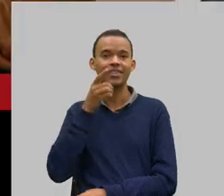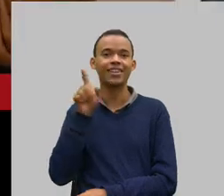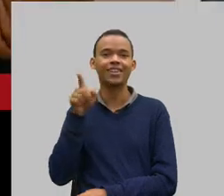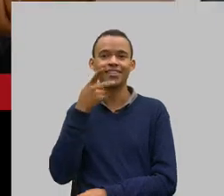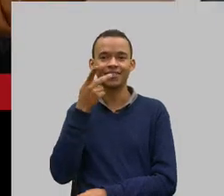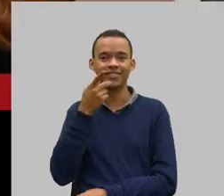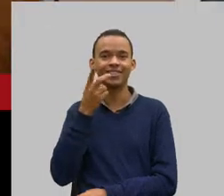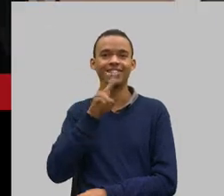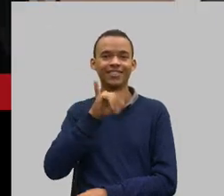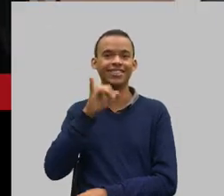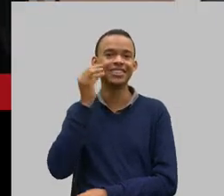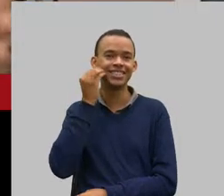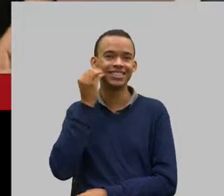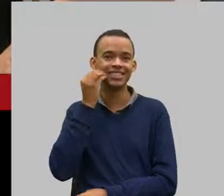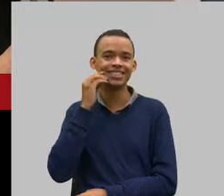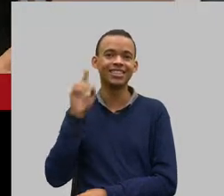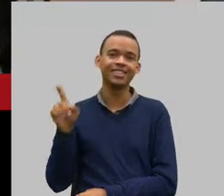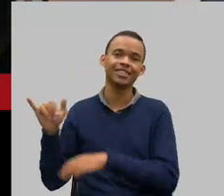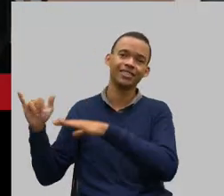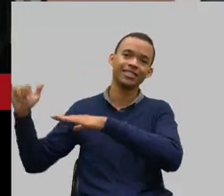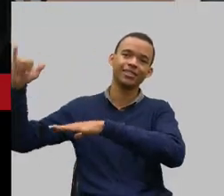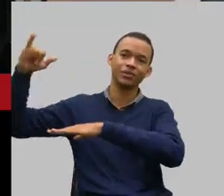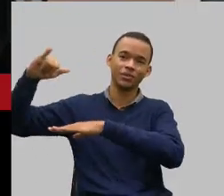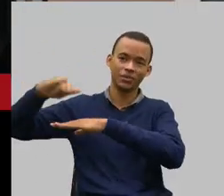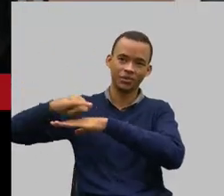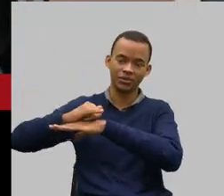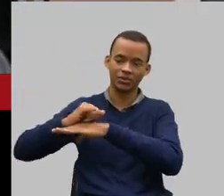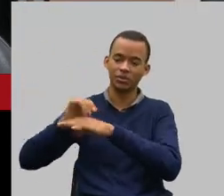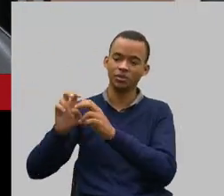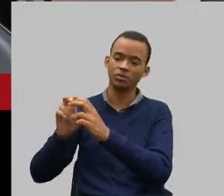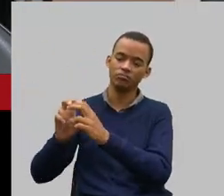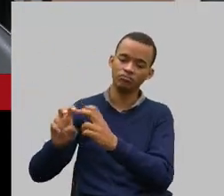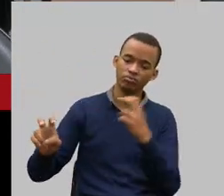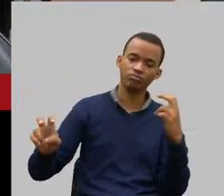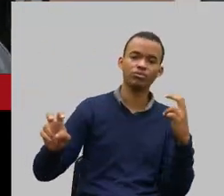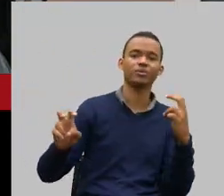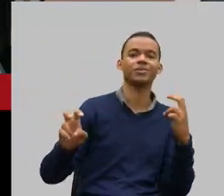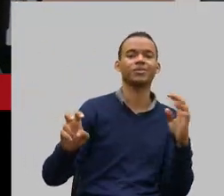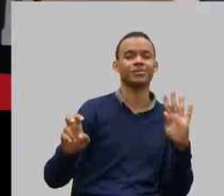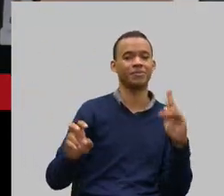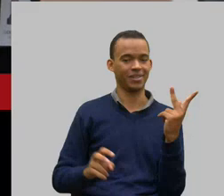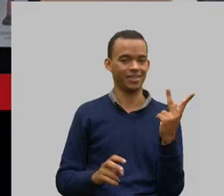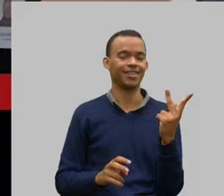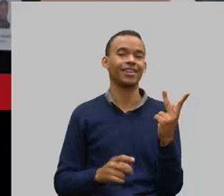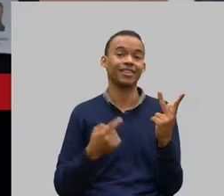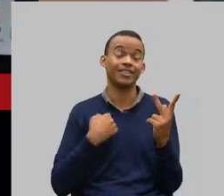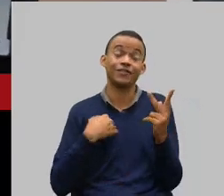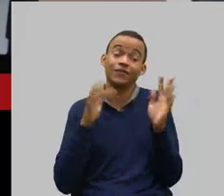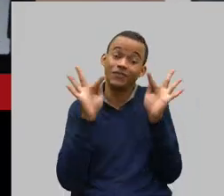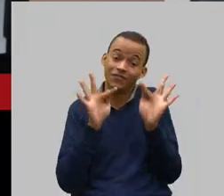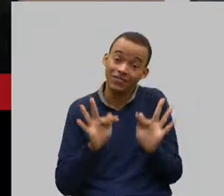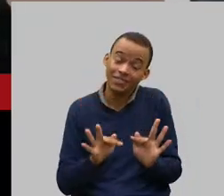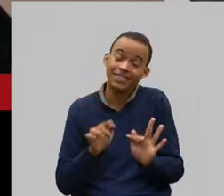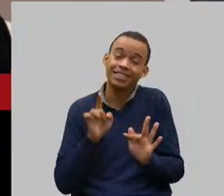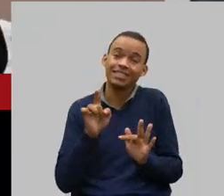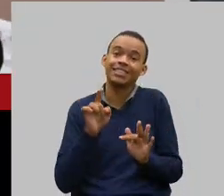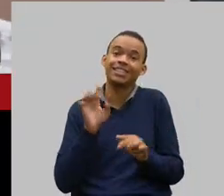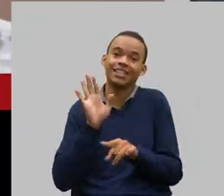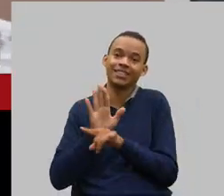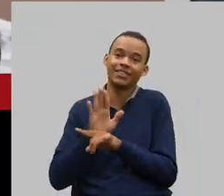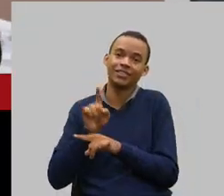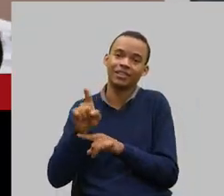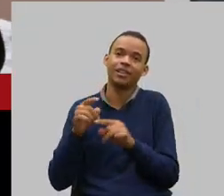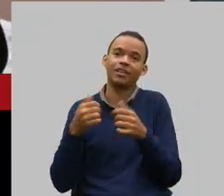metrô de Confins até a capital mineira isso eu já fico muito feliz se o governador atender ao nosso pedido de melhorar o